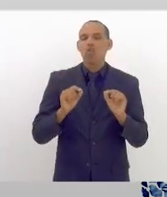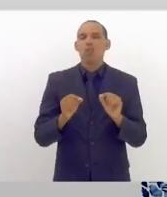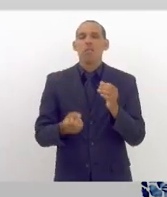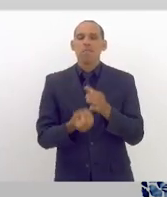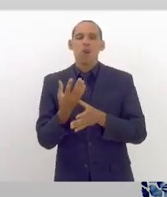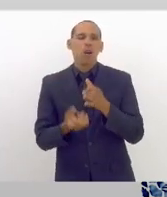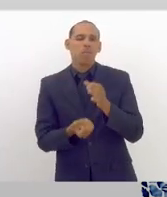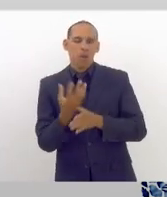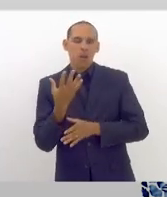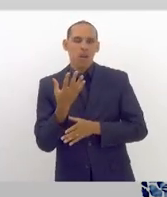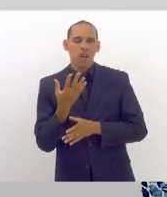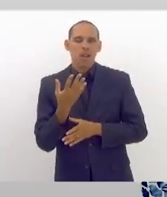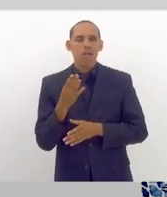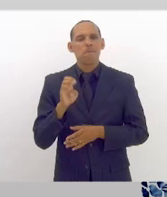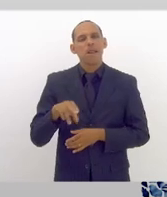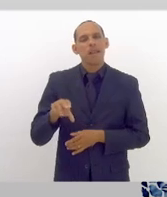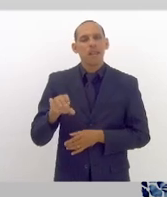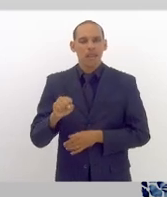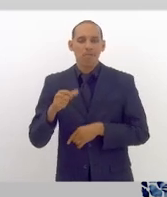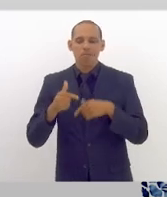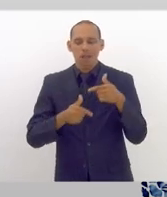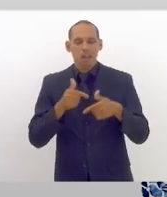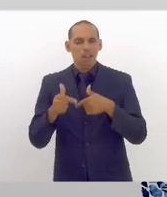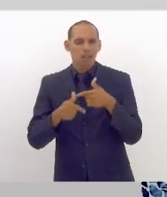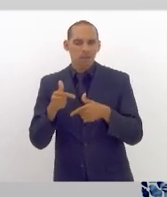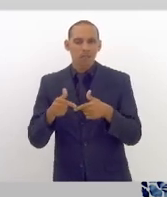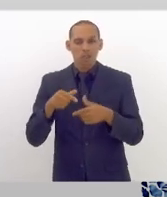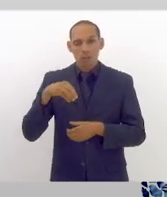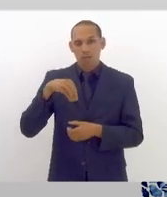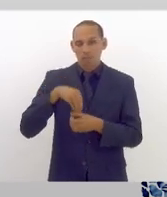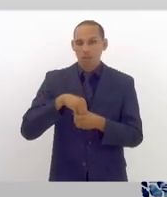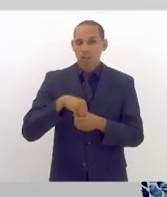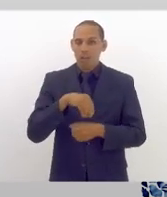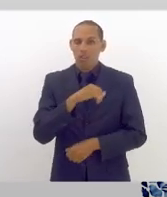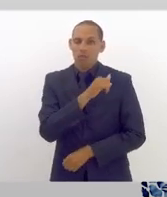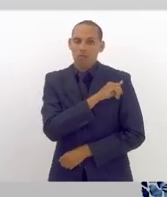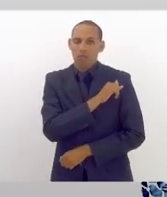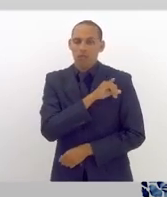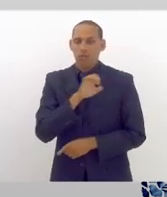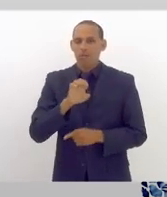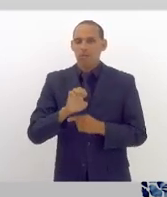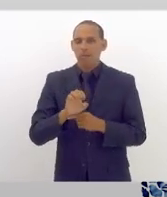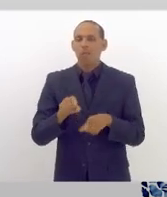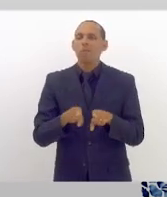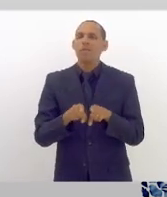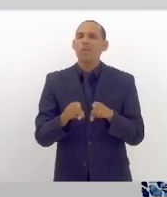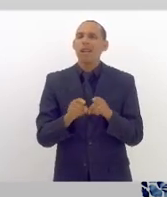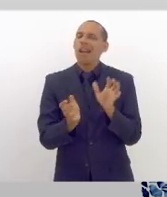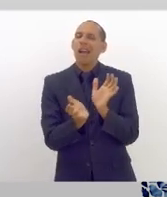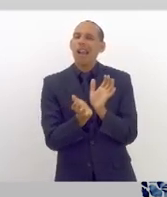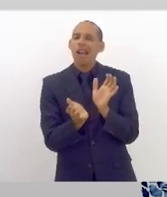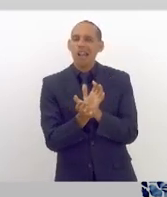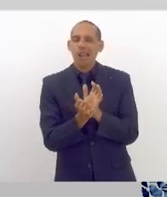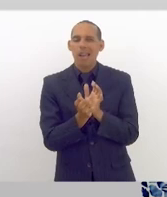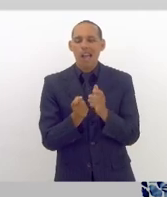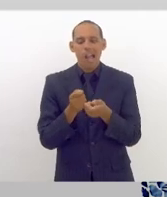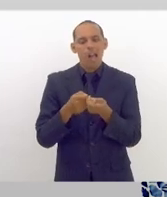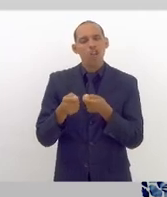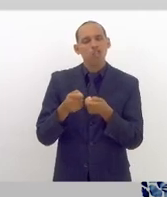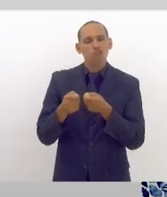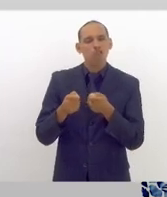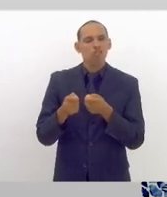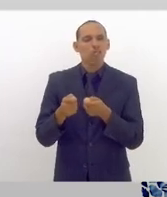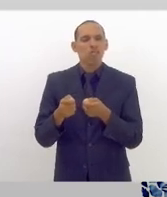por parte das unidades de produção localizadas no estado do Rio de Janeiro e classificadas pela atividade econômica principal em que